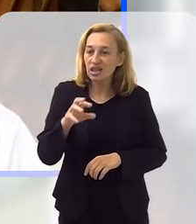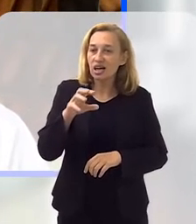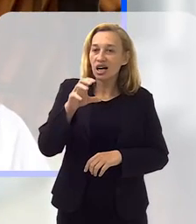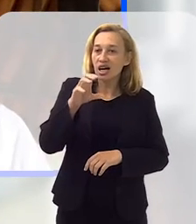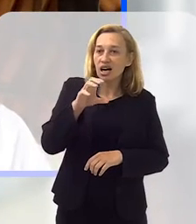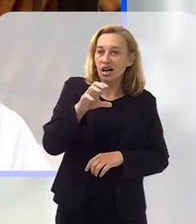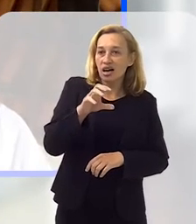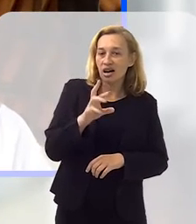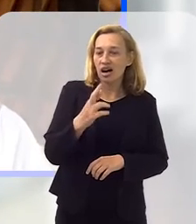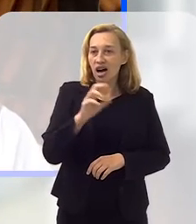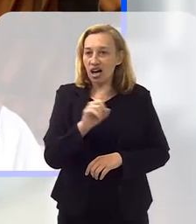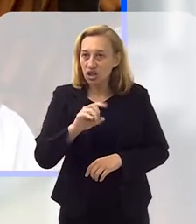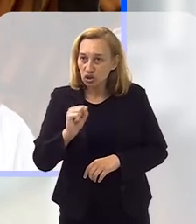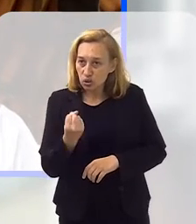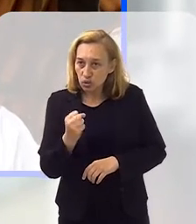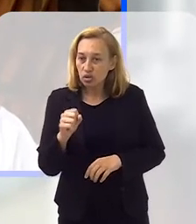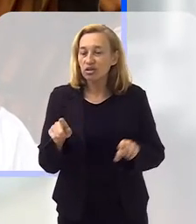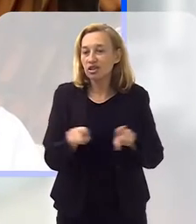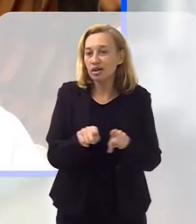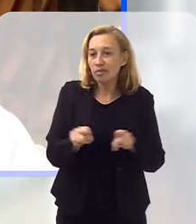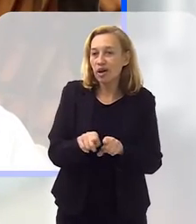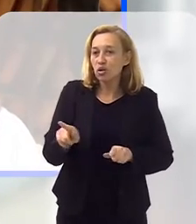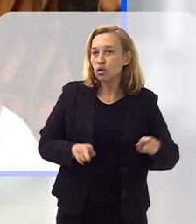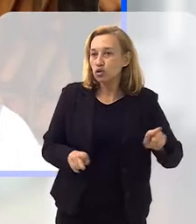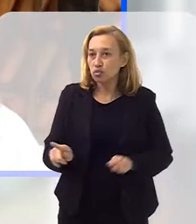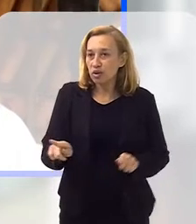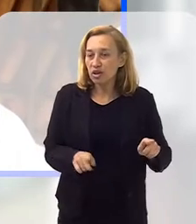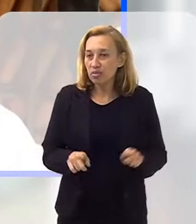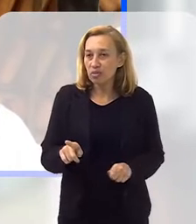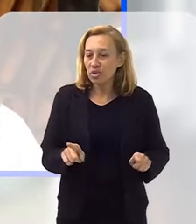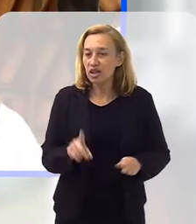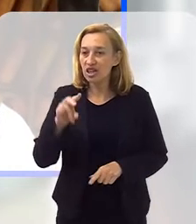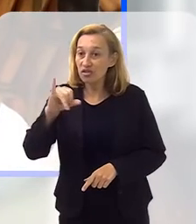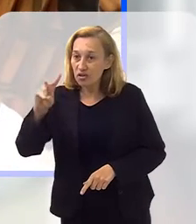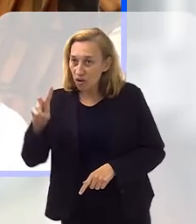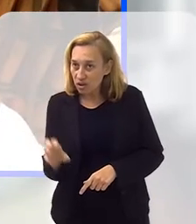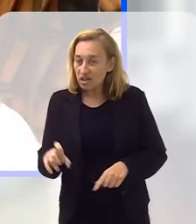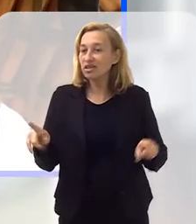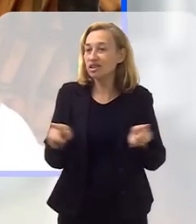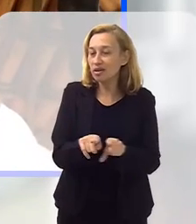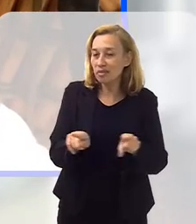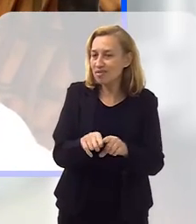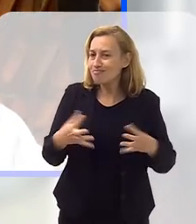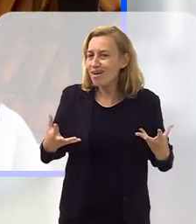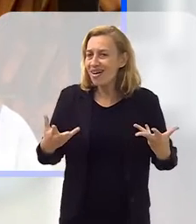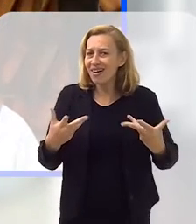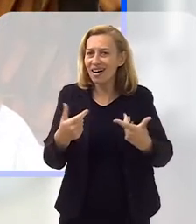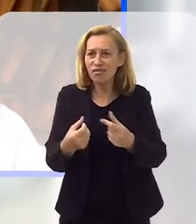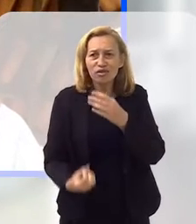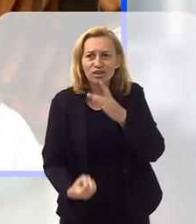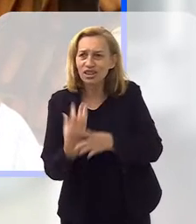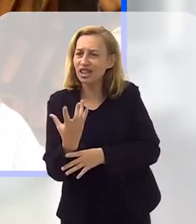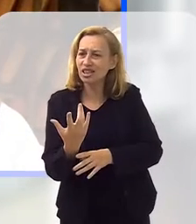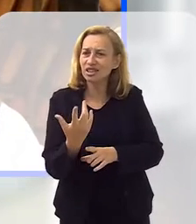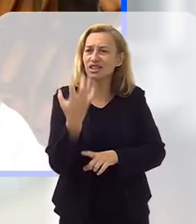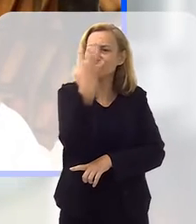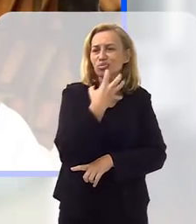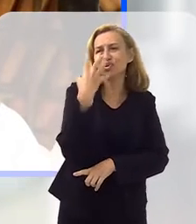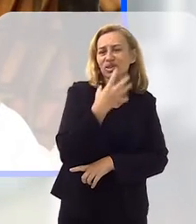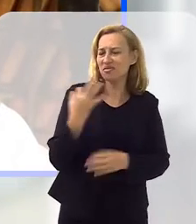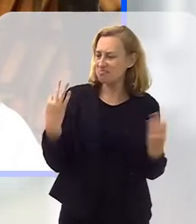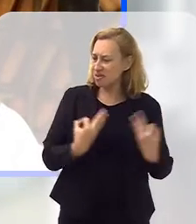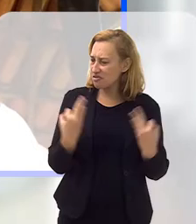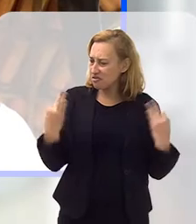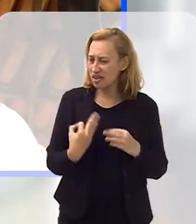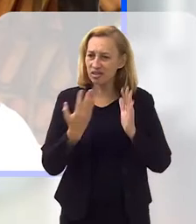rancho, dos ranchos carnavalescos. E os primos de Dona Ivone, que foram excelentes compositores, grandes